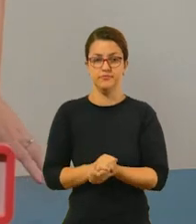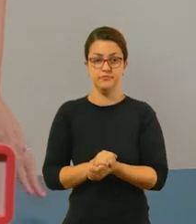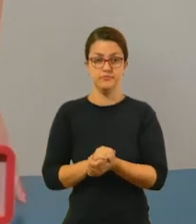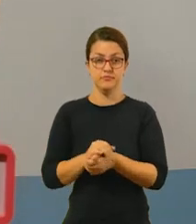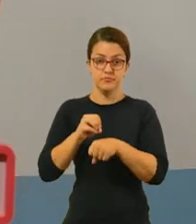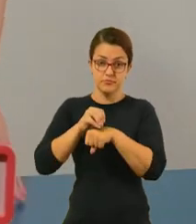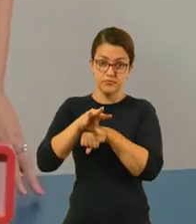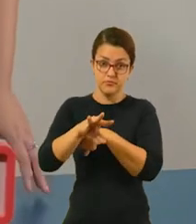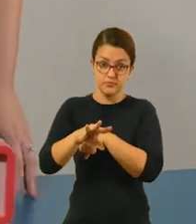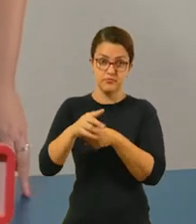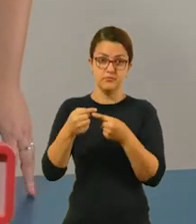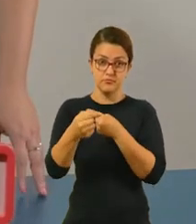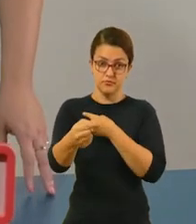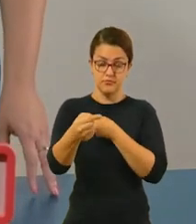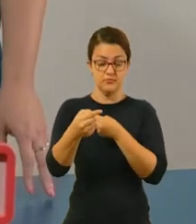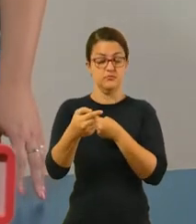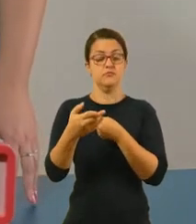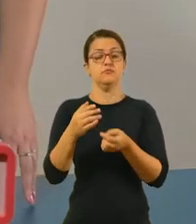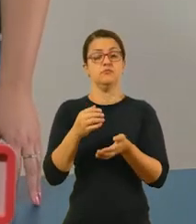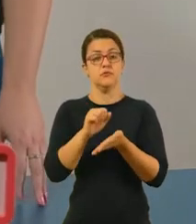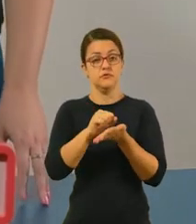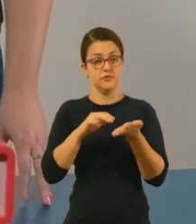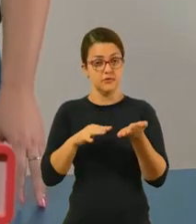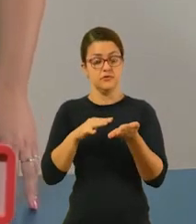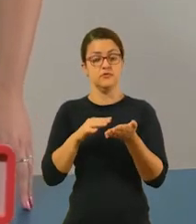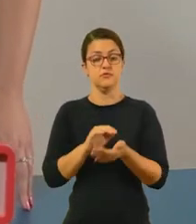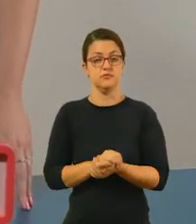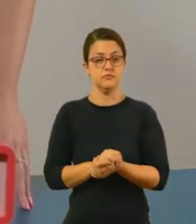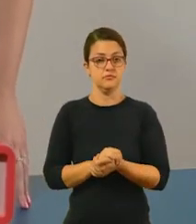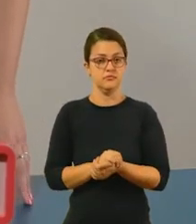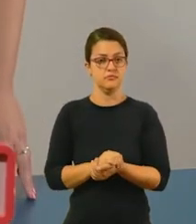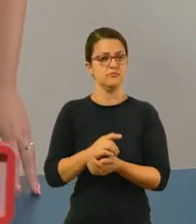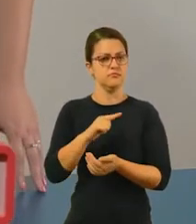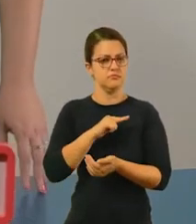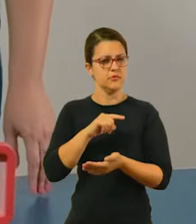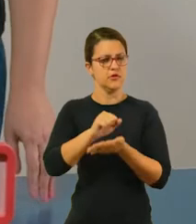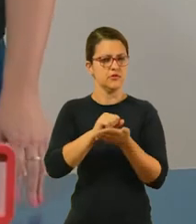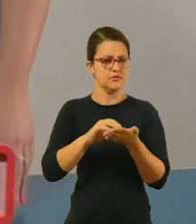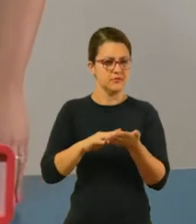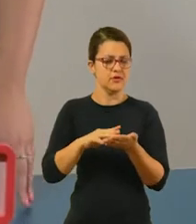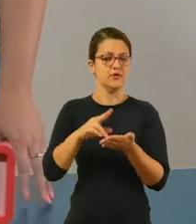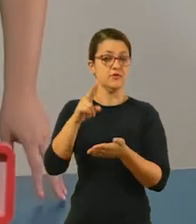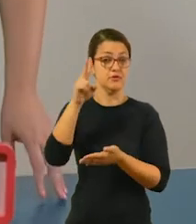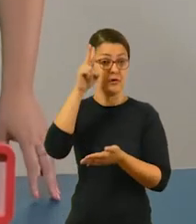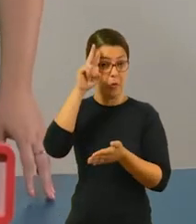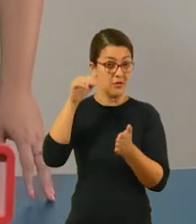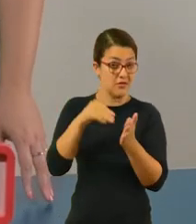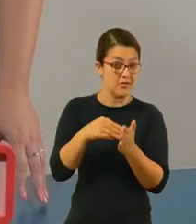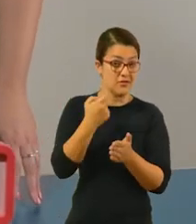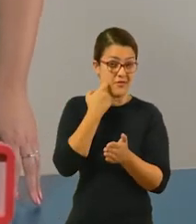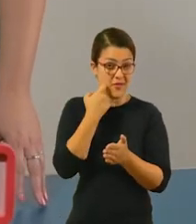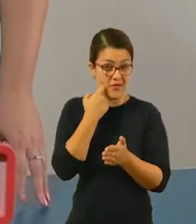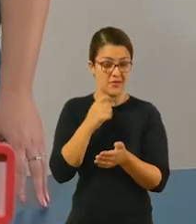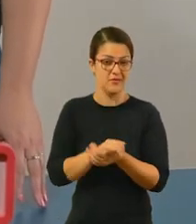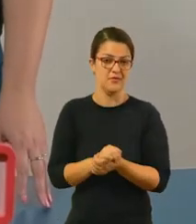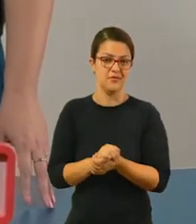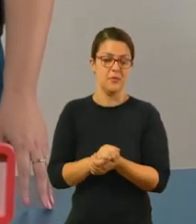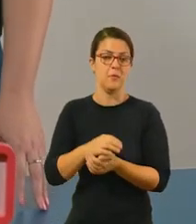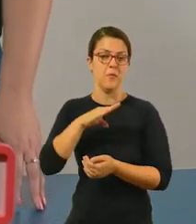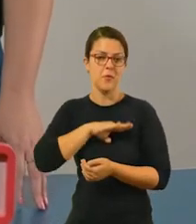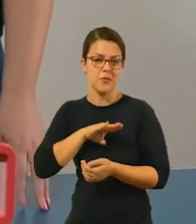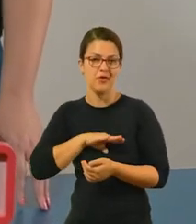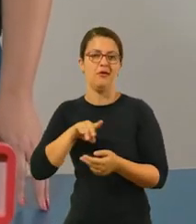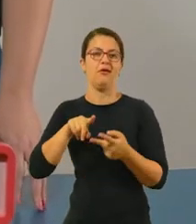Essas daqui são as sugestões de atividades dessa semana. Nós temos atividades de segunda a sexta, de língua portuguesa, matemática,